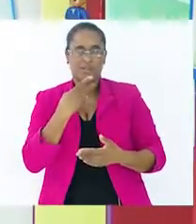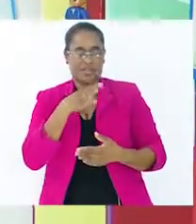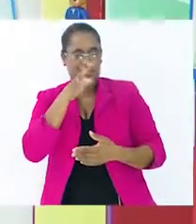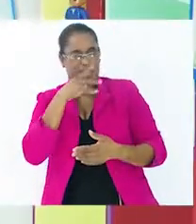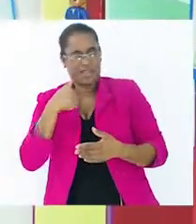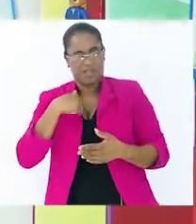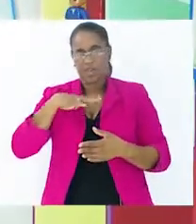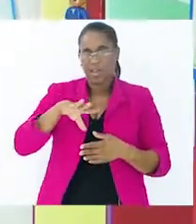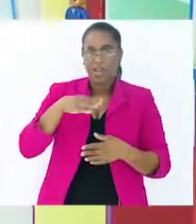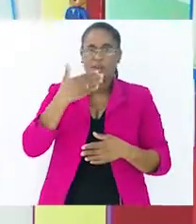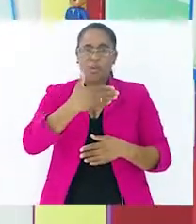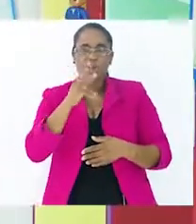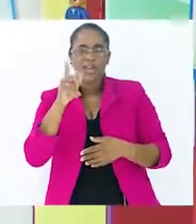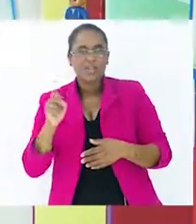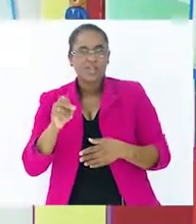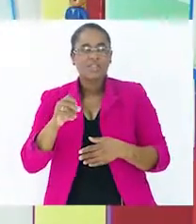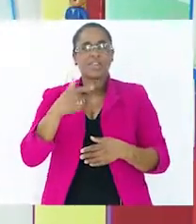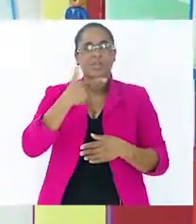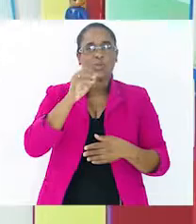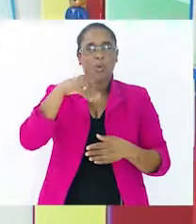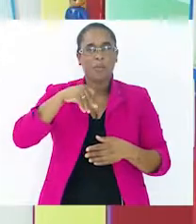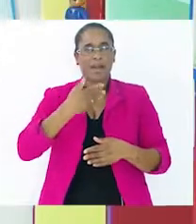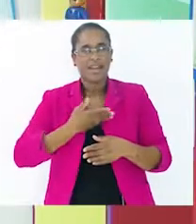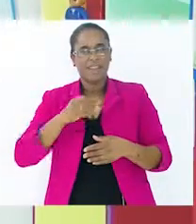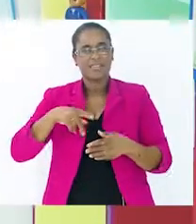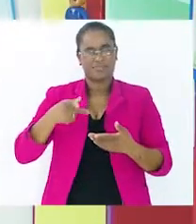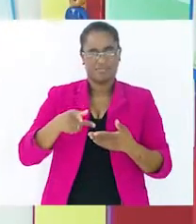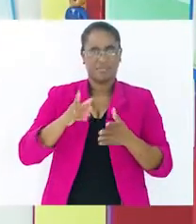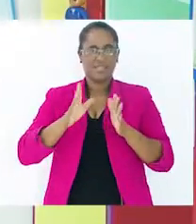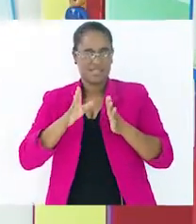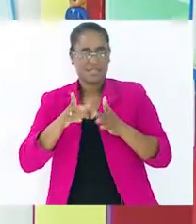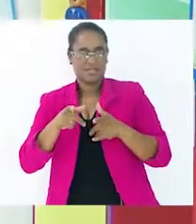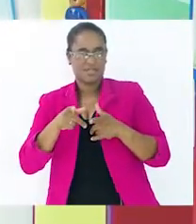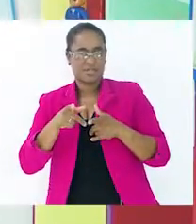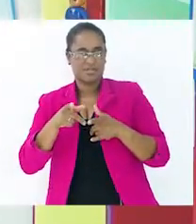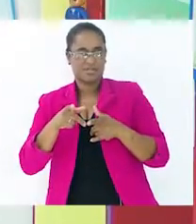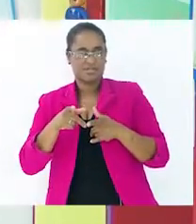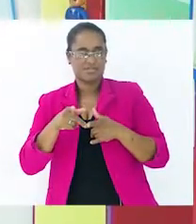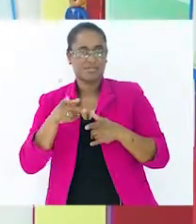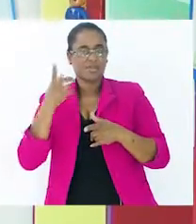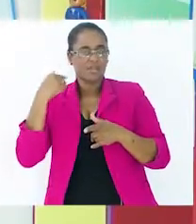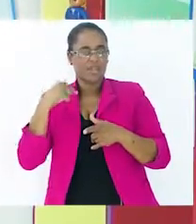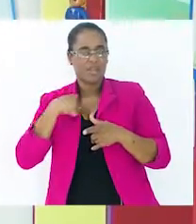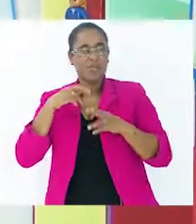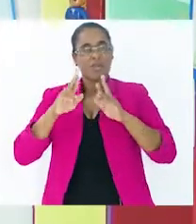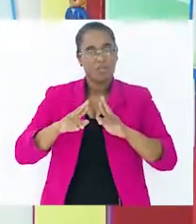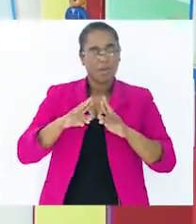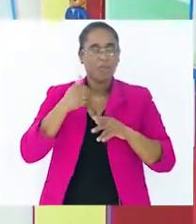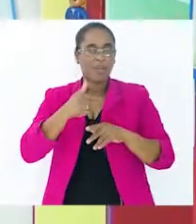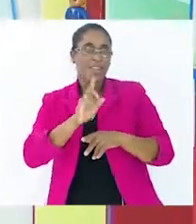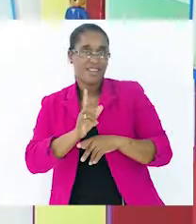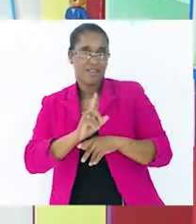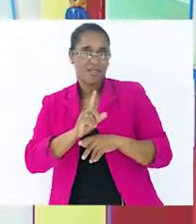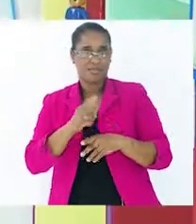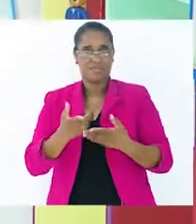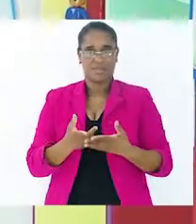Desta tu não esperavas, não é assim? Já perguntaste alguma igual? Espero bem que não. Ok.